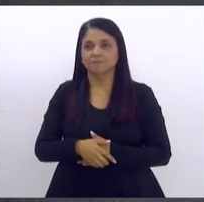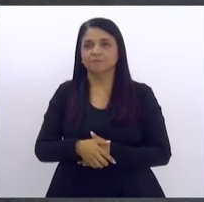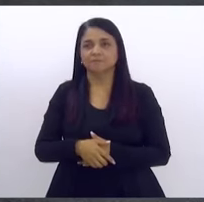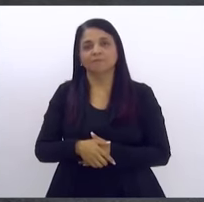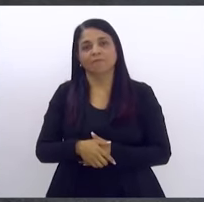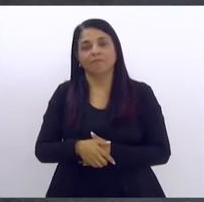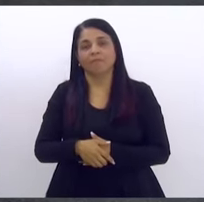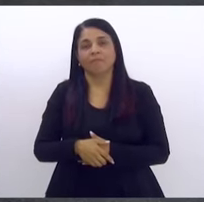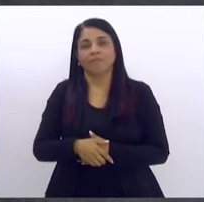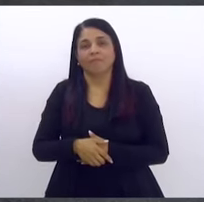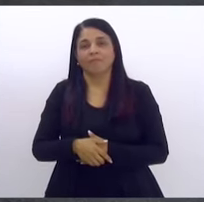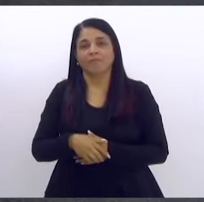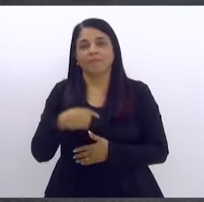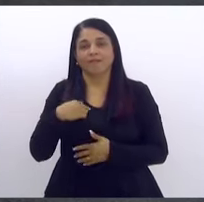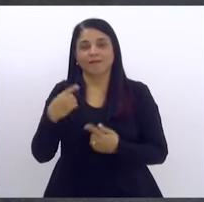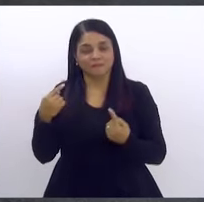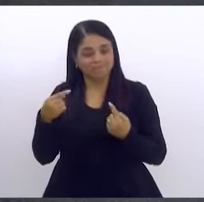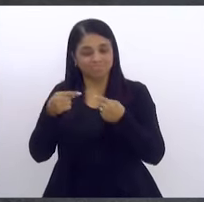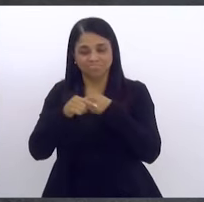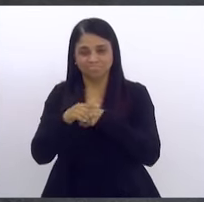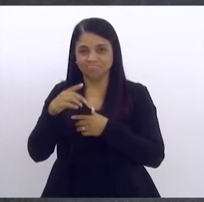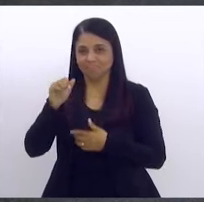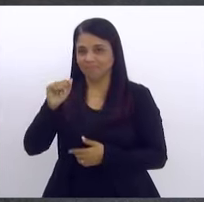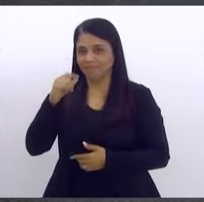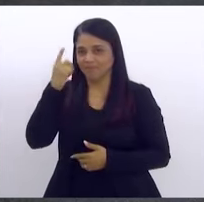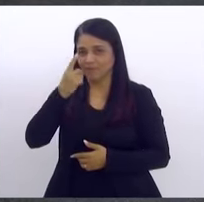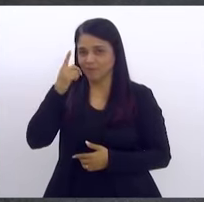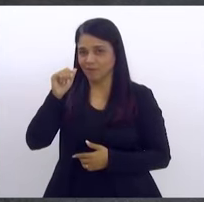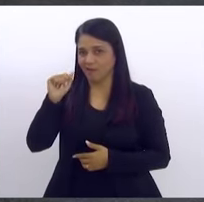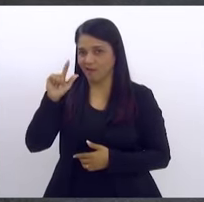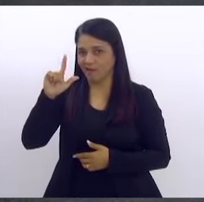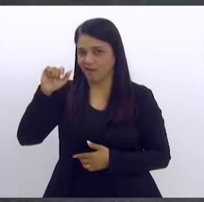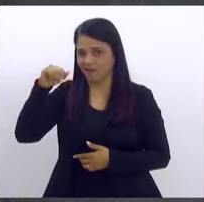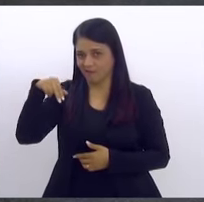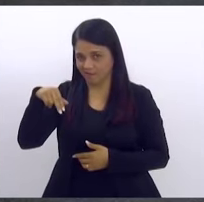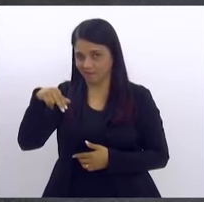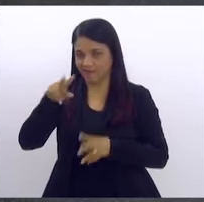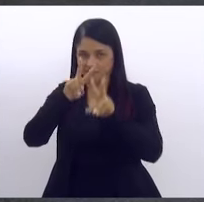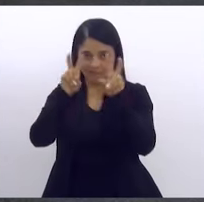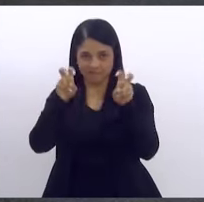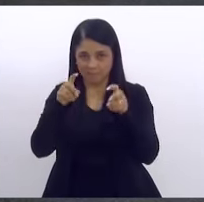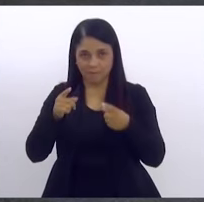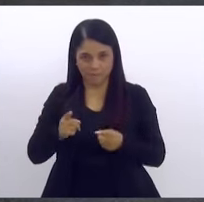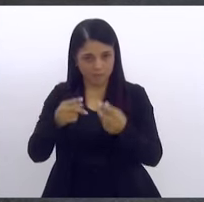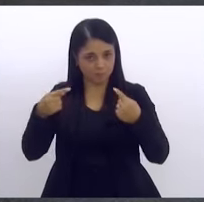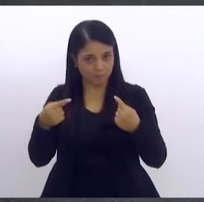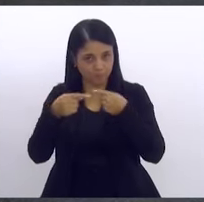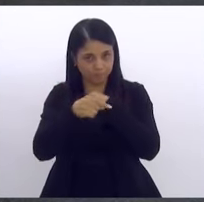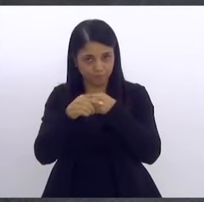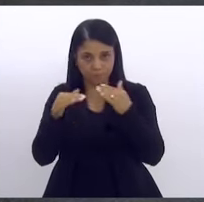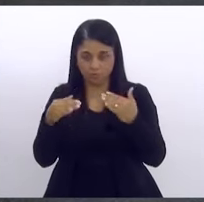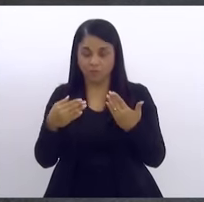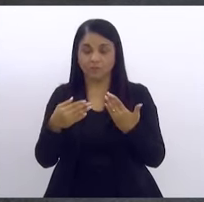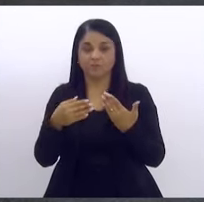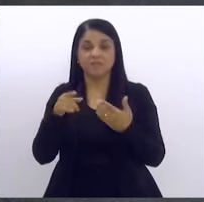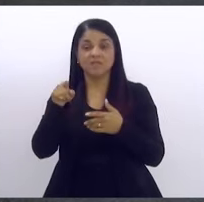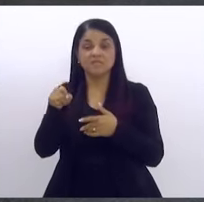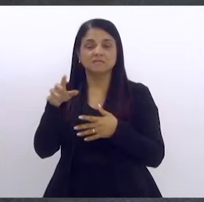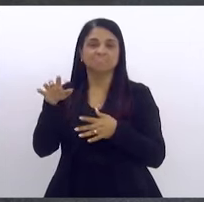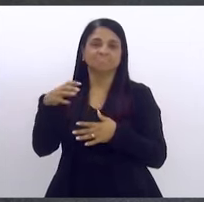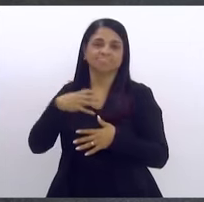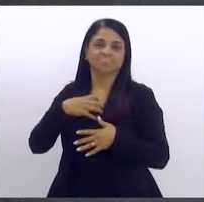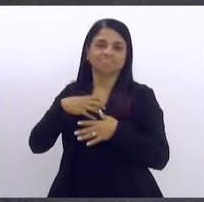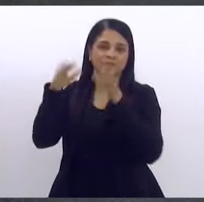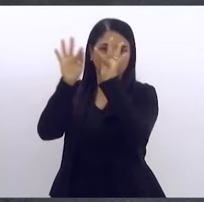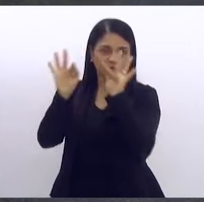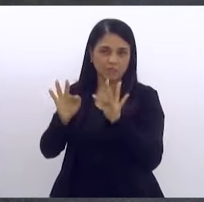única divergência que eu tenho com o deputado Alan nesse tema é que ele está feliz por ter tido